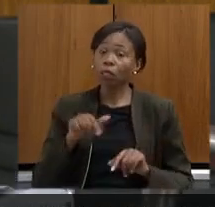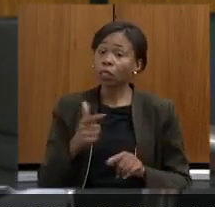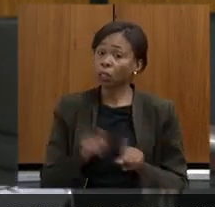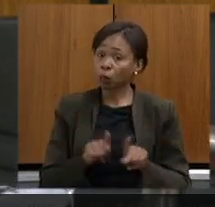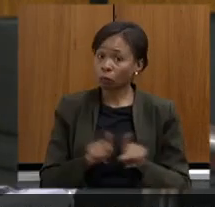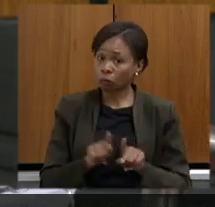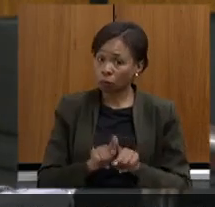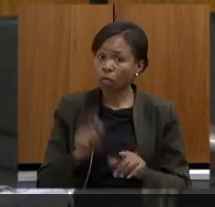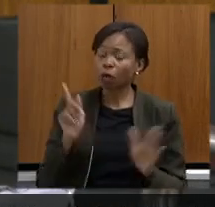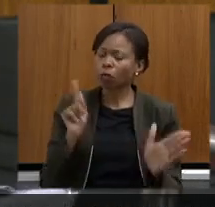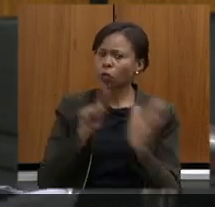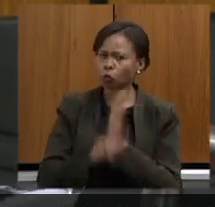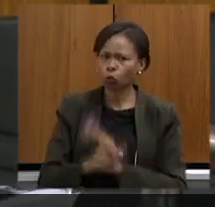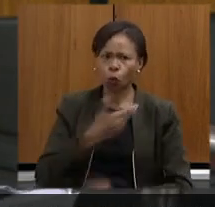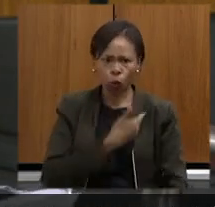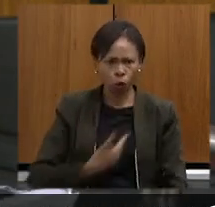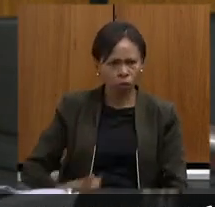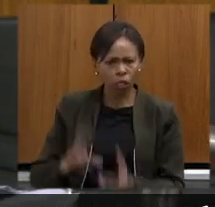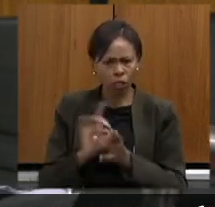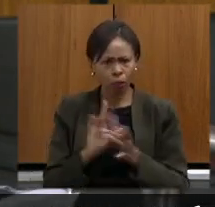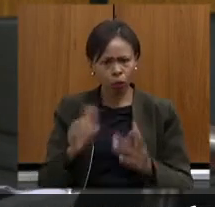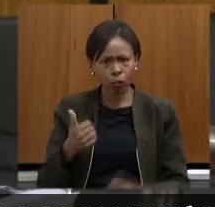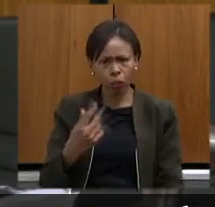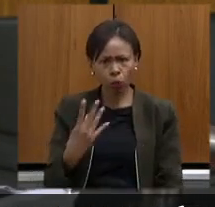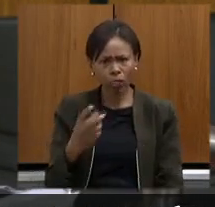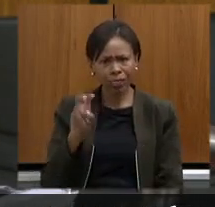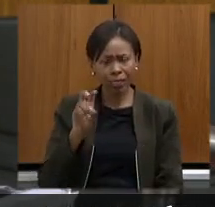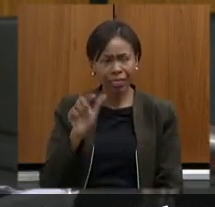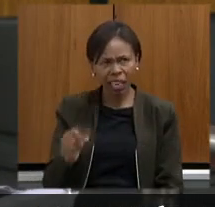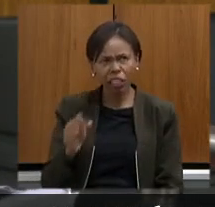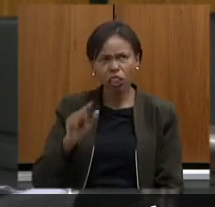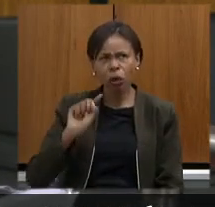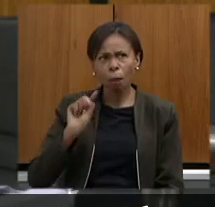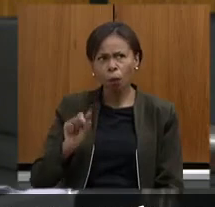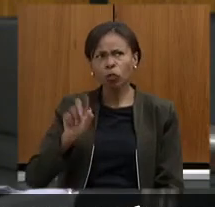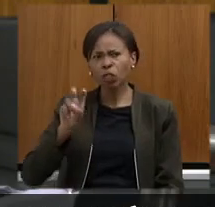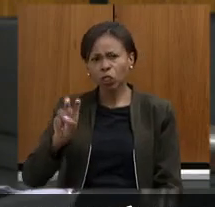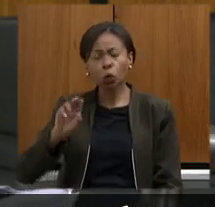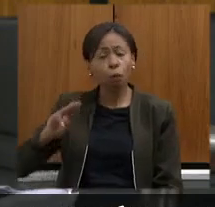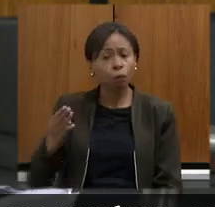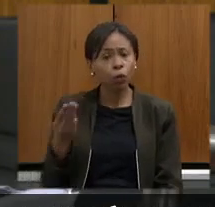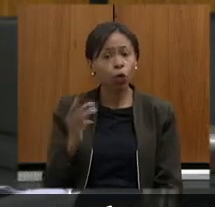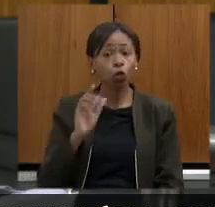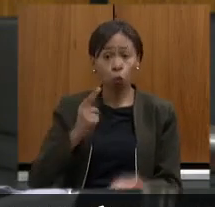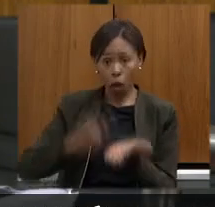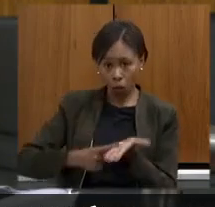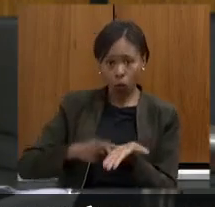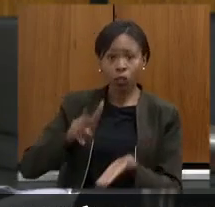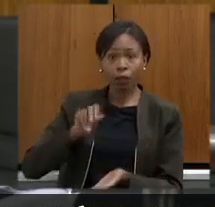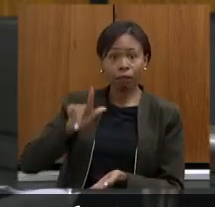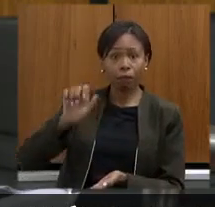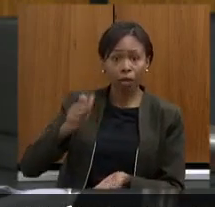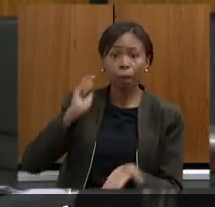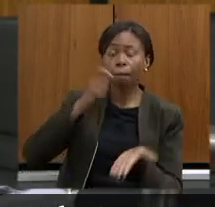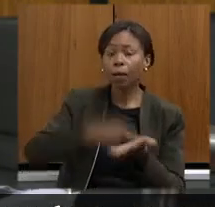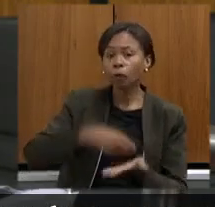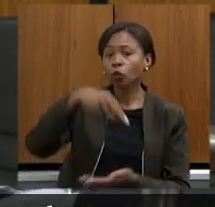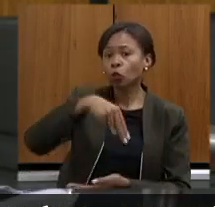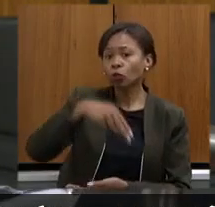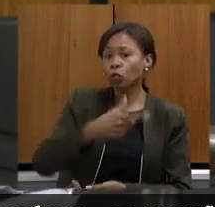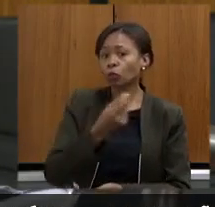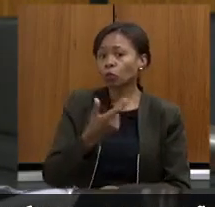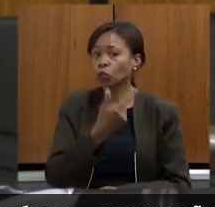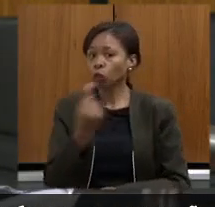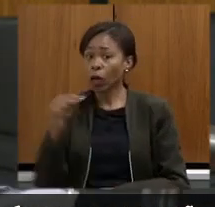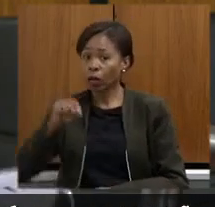seguinte o seguinte questionamento o governo liberou 147. Cinco milhões de sobras do acordo da Vale com pagamento em novembro de 2021 e